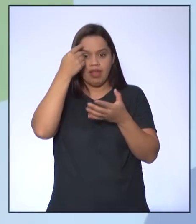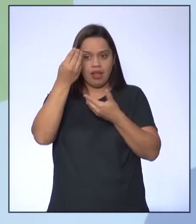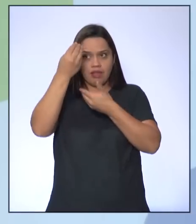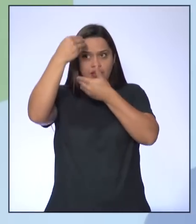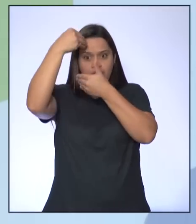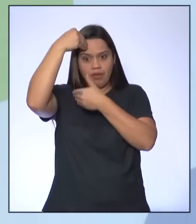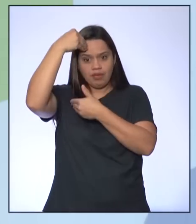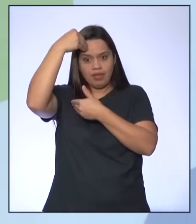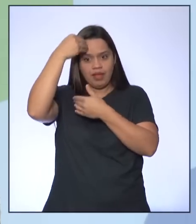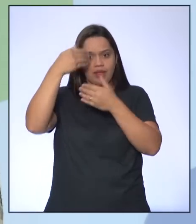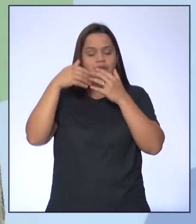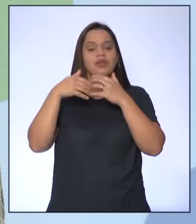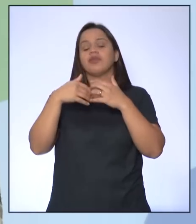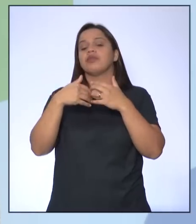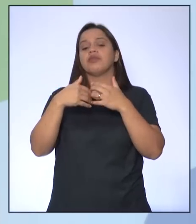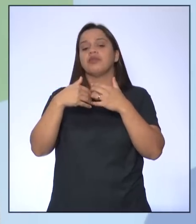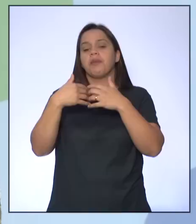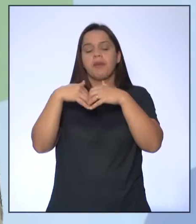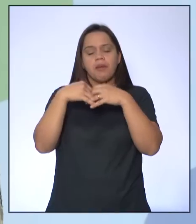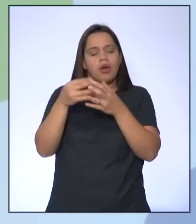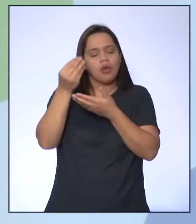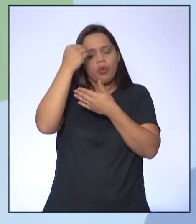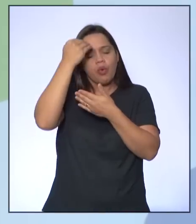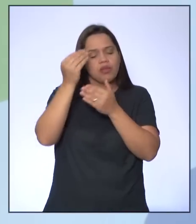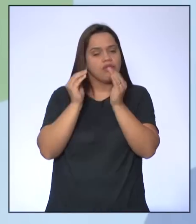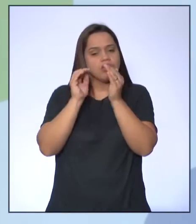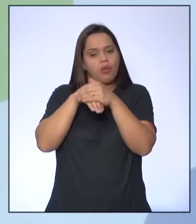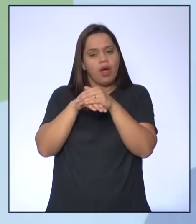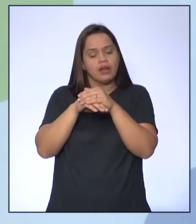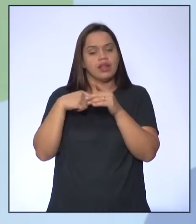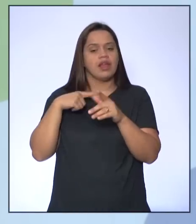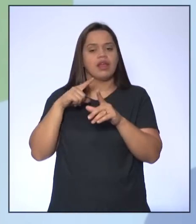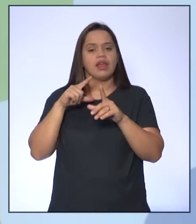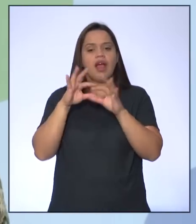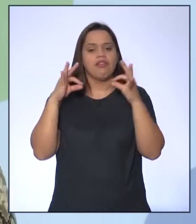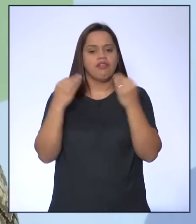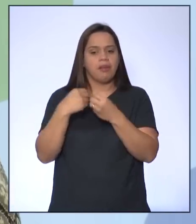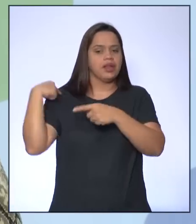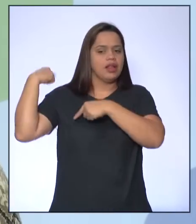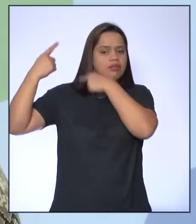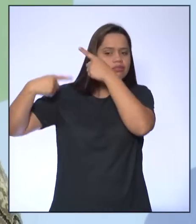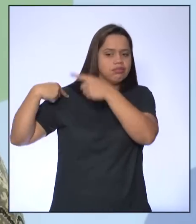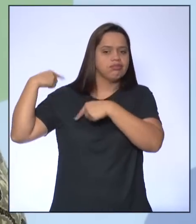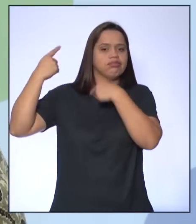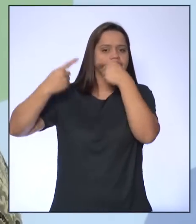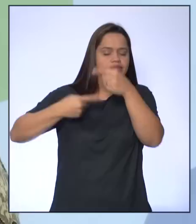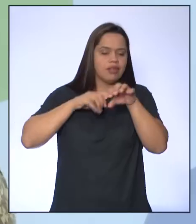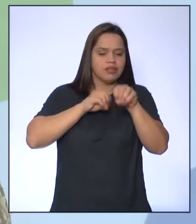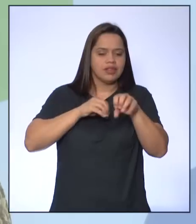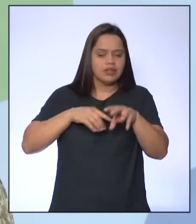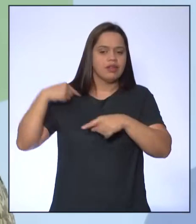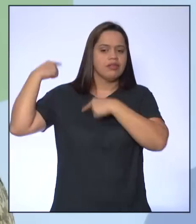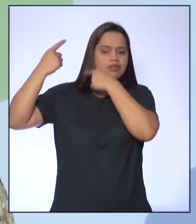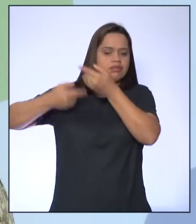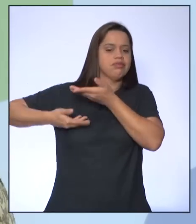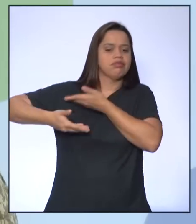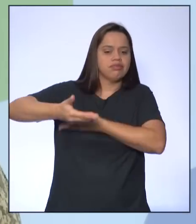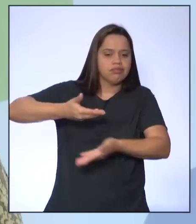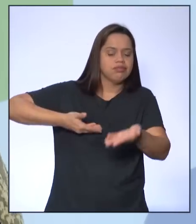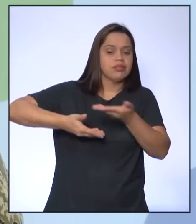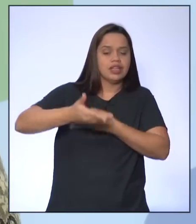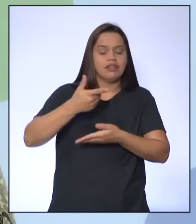ela vai passando de pessoa, né, de família, de geração em geração. Isso fica no nosso inconsciente, no inconsciente